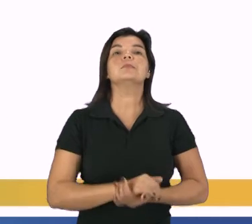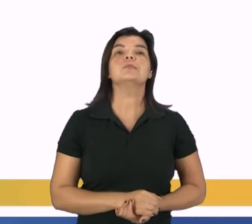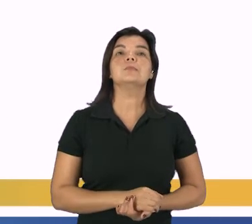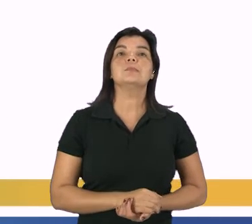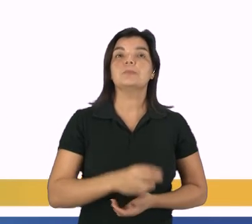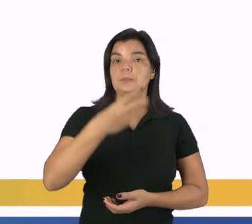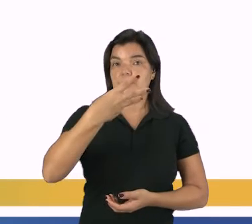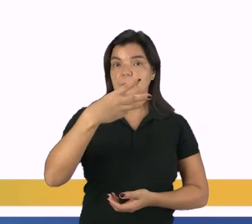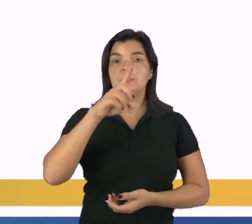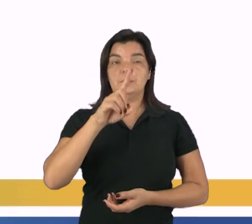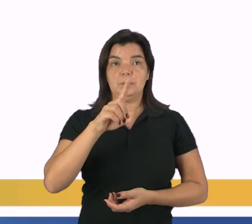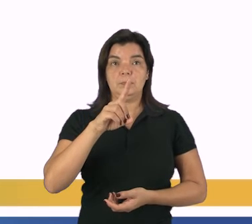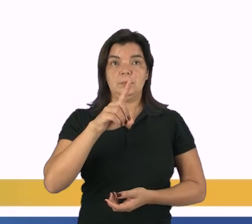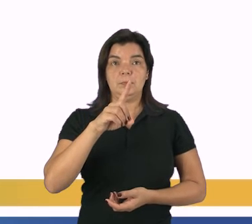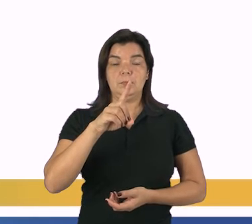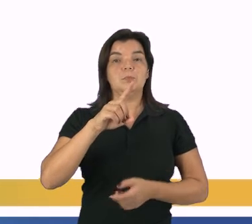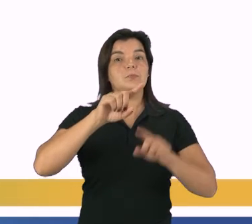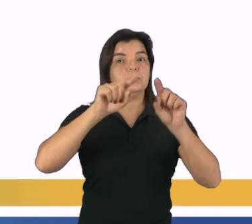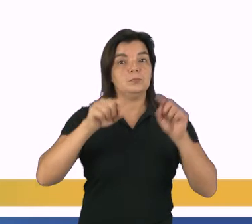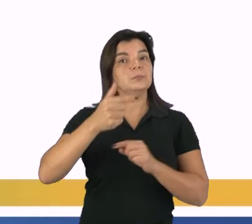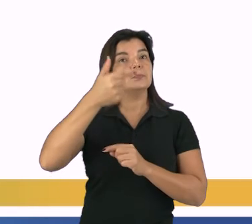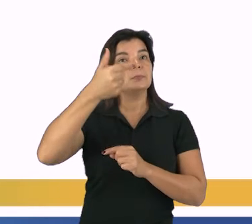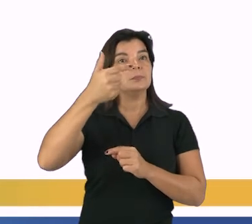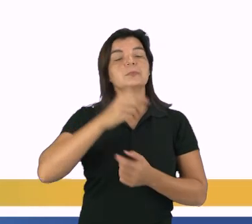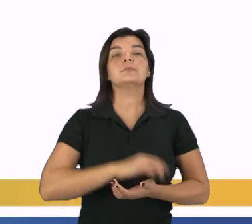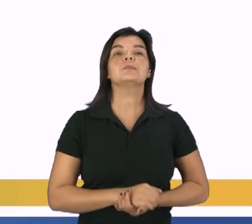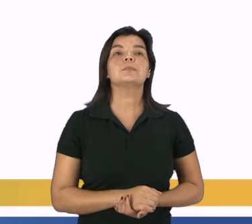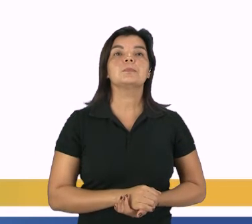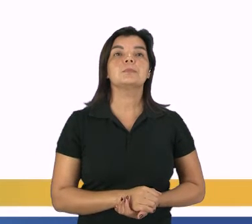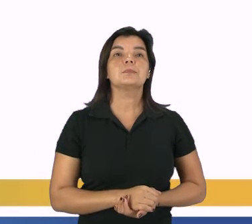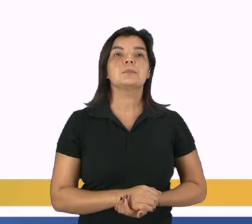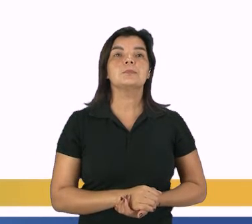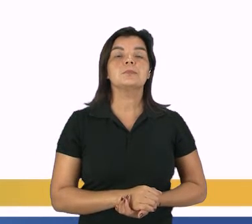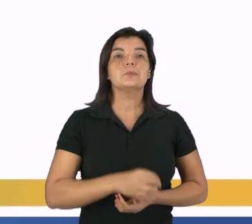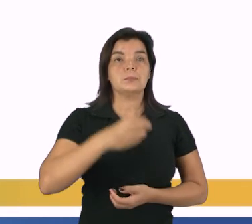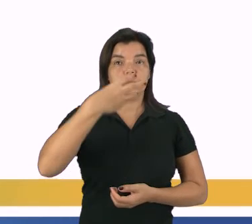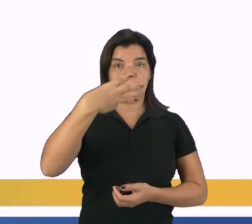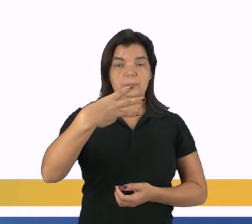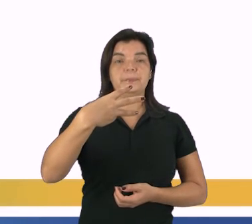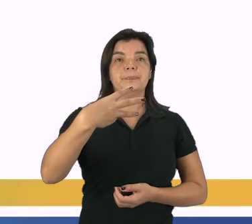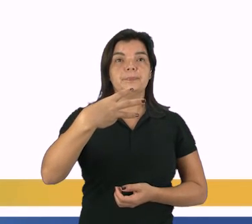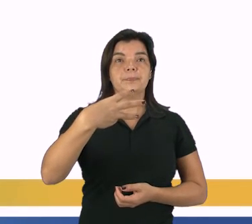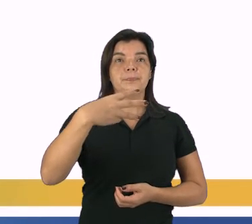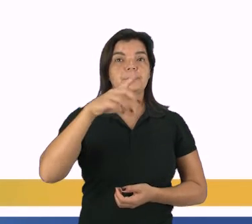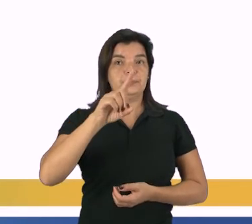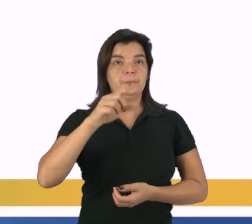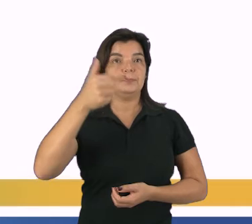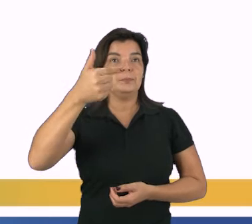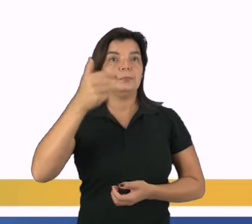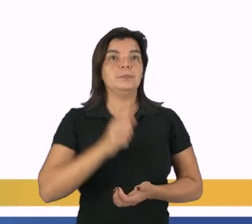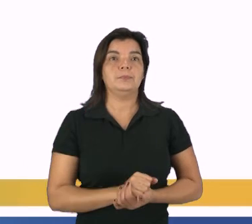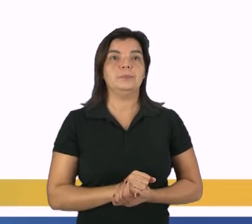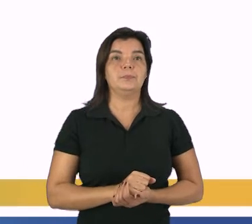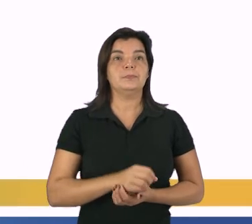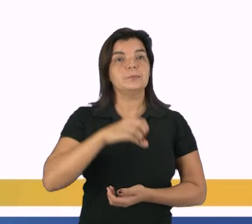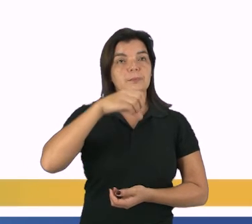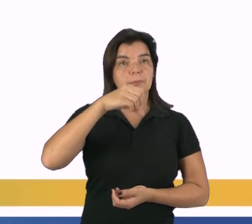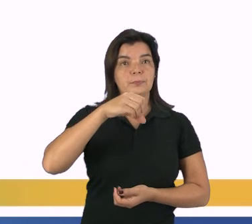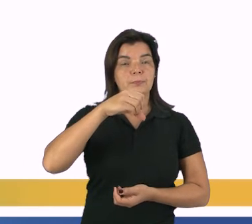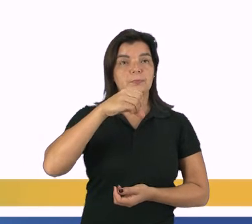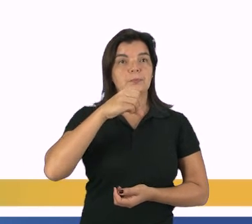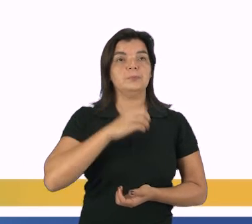cargas estão a distância d, a força elétrica vale F, que nem a gente viu, né? Se a gente triplicar a